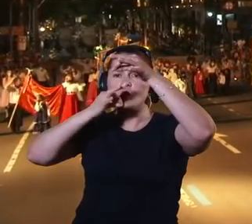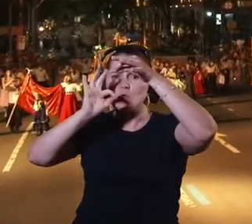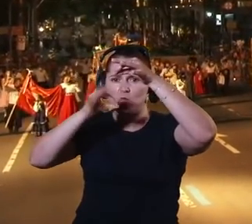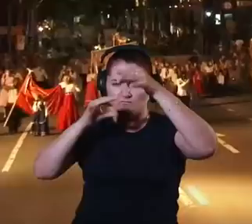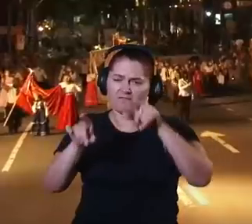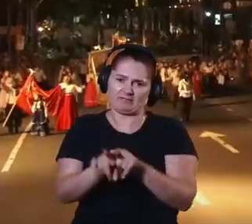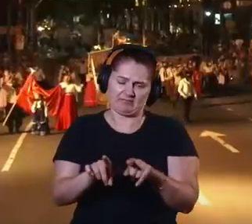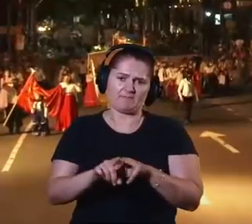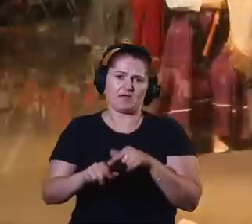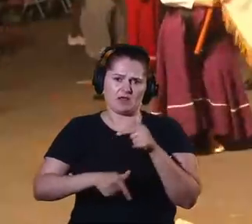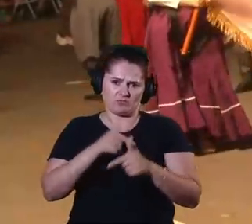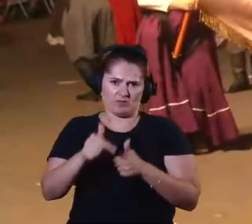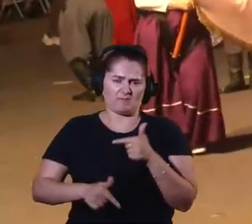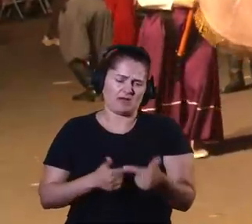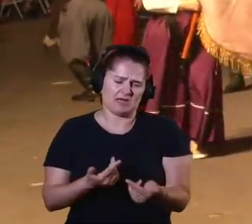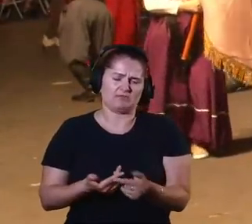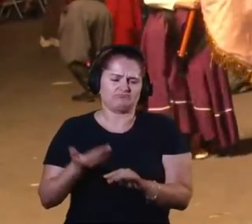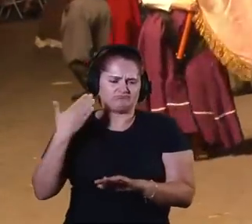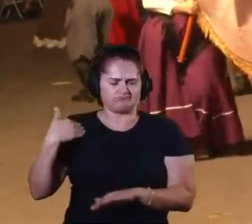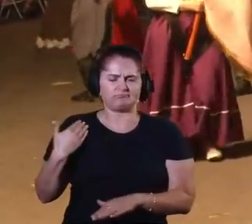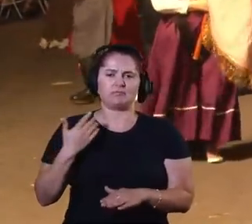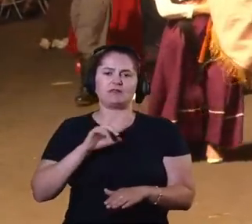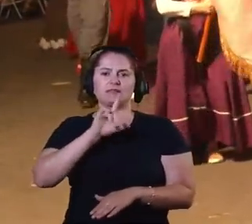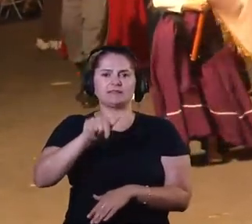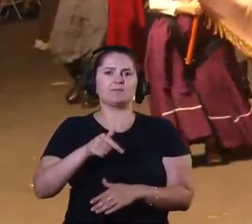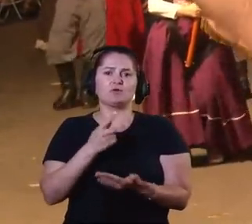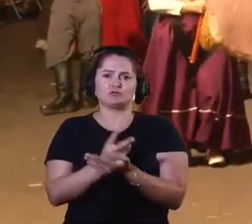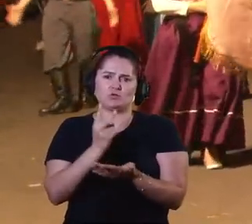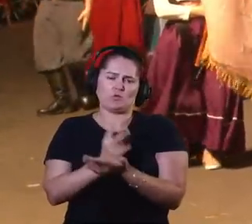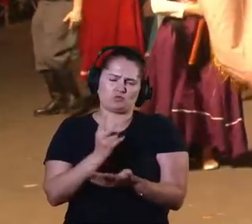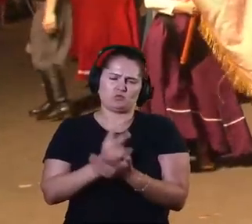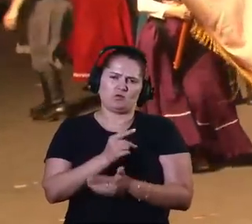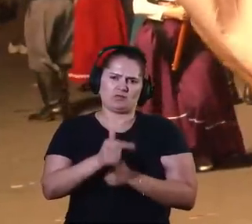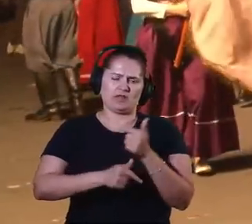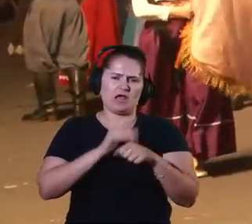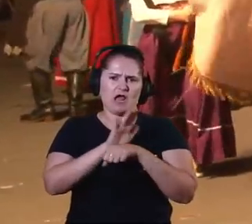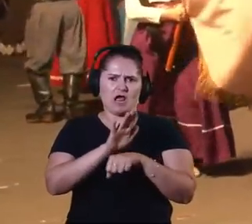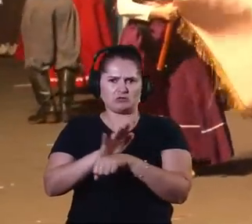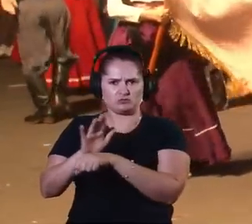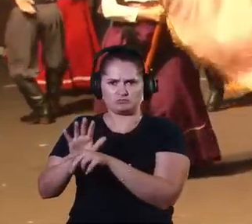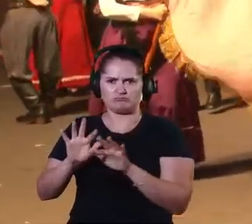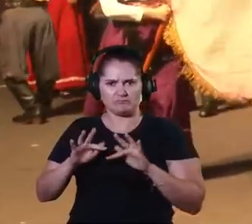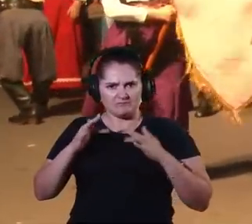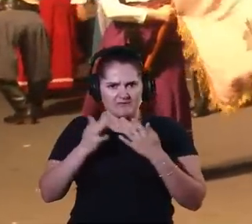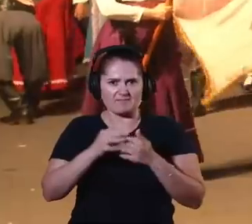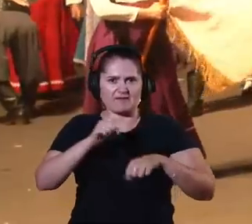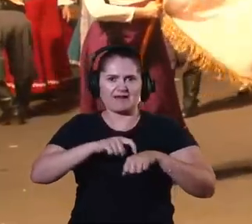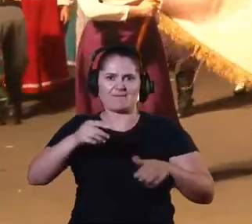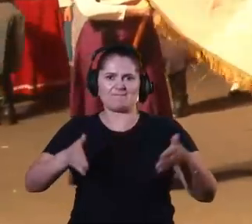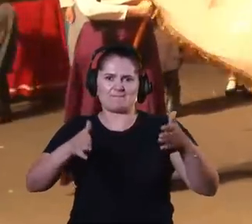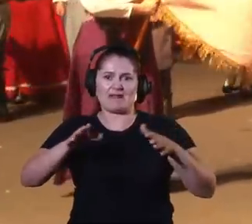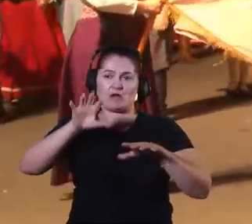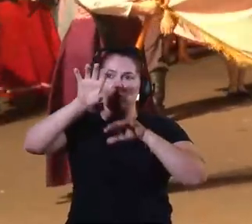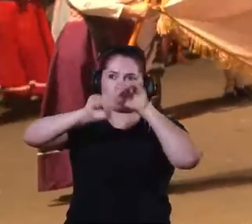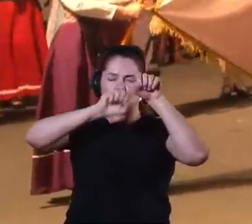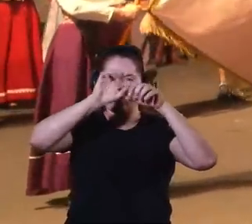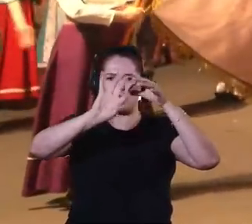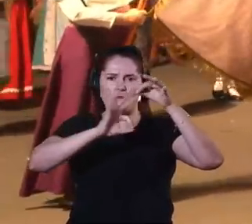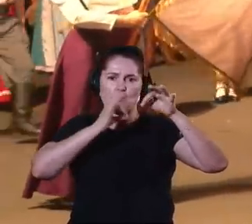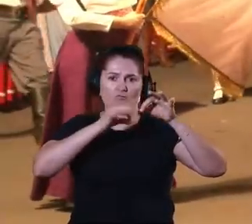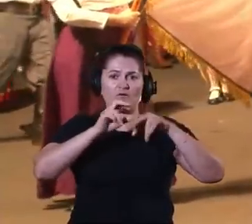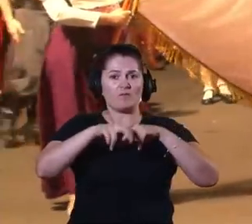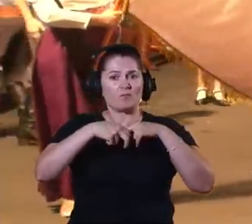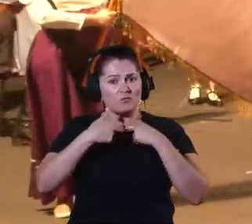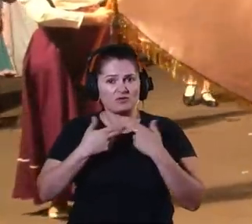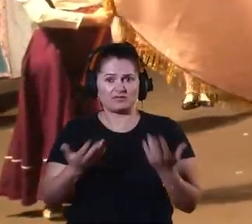principalmente. Depois continuei participando dessas colheitas. Então, a representatividade que a Festa Nacional